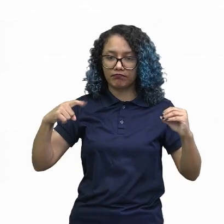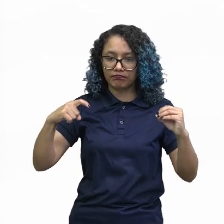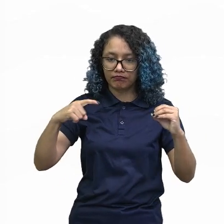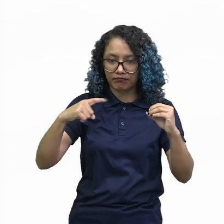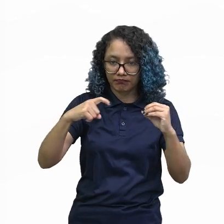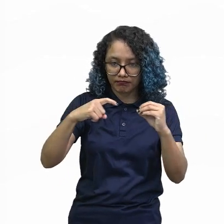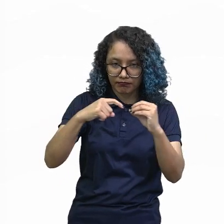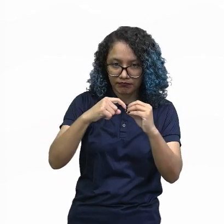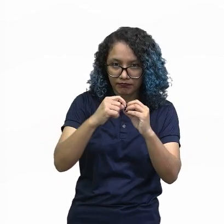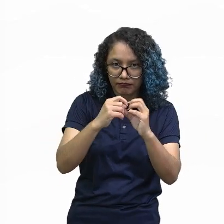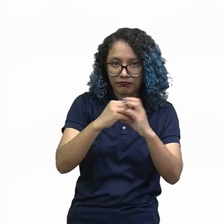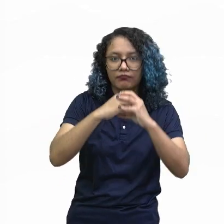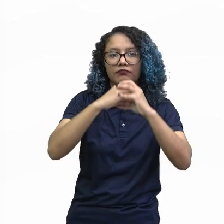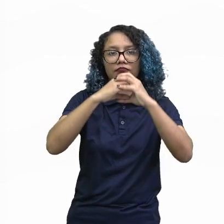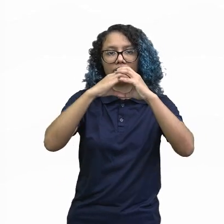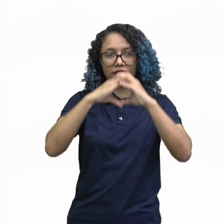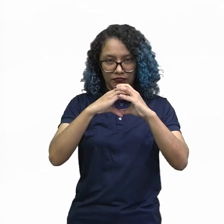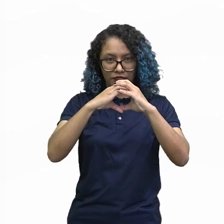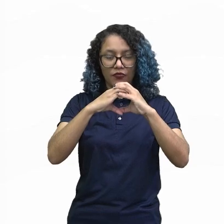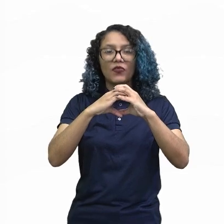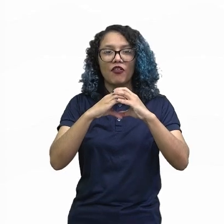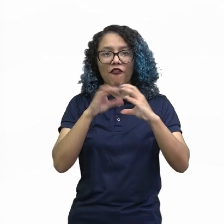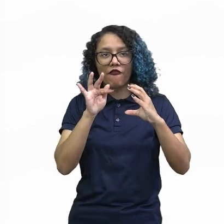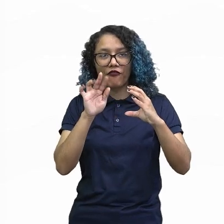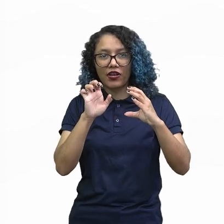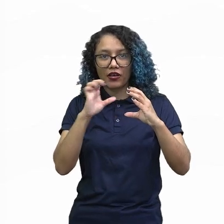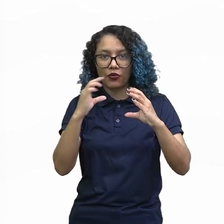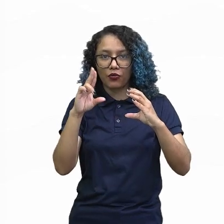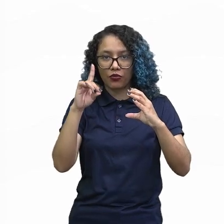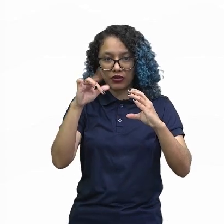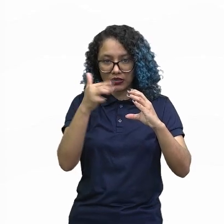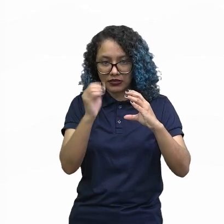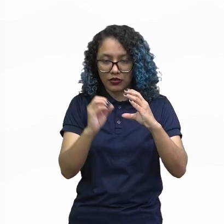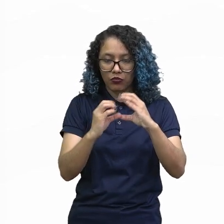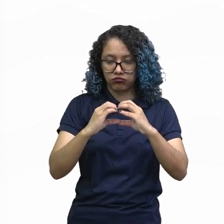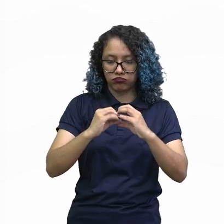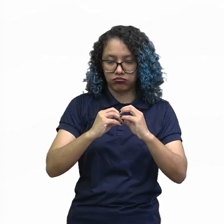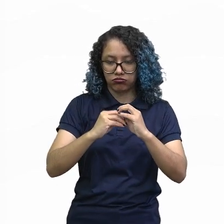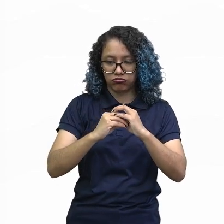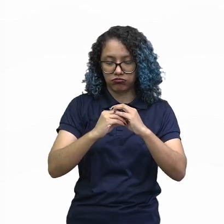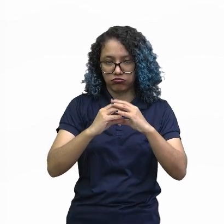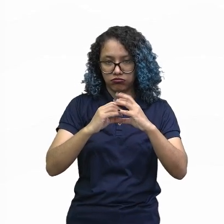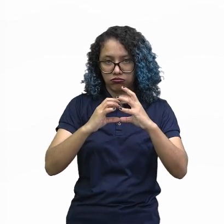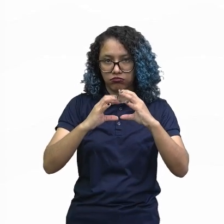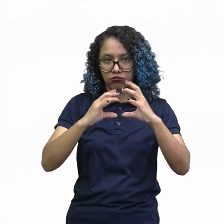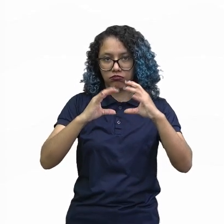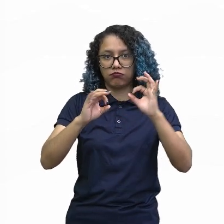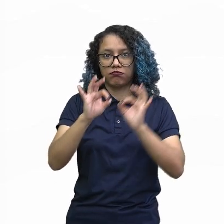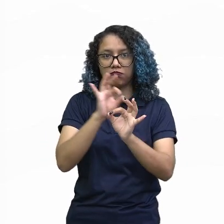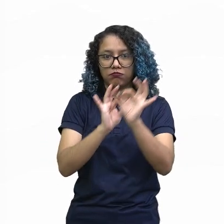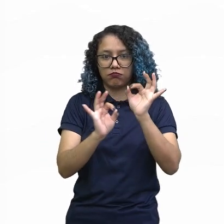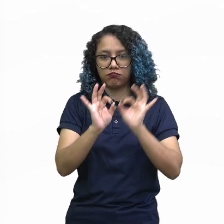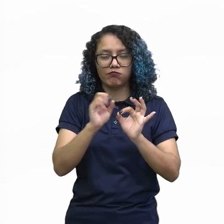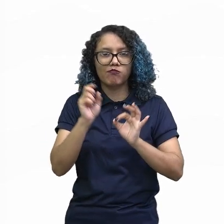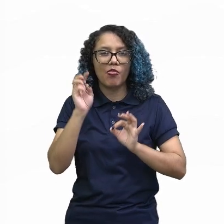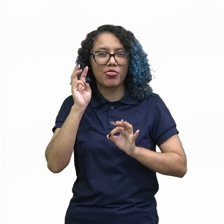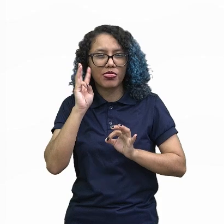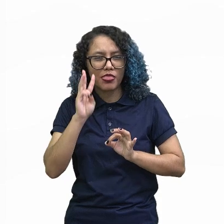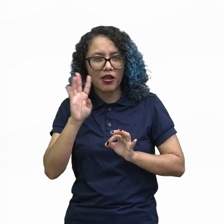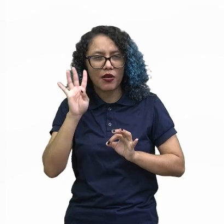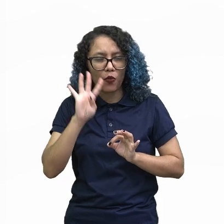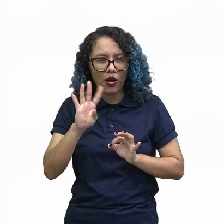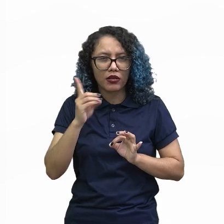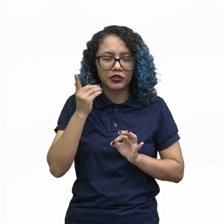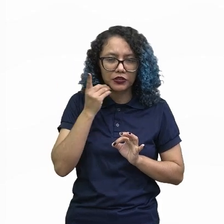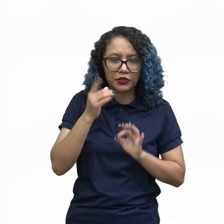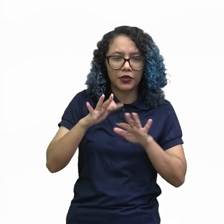o feminino, que é o óvulo, né? Depois que eles se encontram, nós temos o quê? A fecundação. E após a fecundação, a gente vai ter a origem ali, a formação